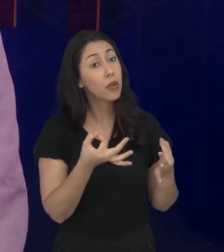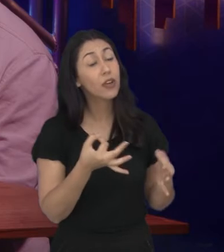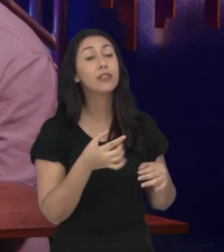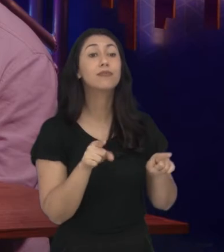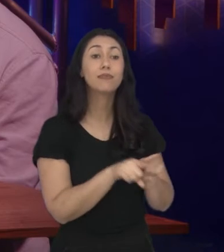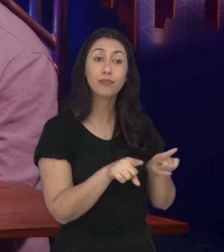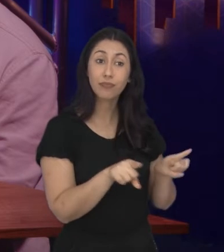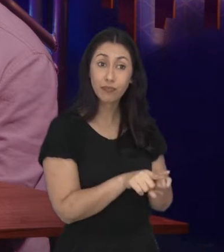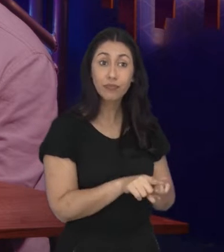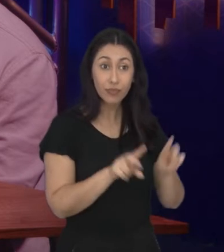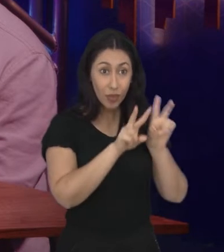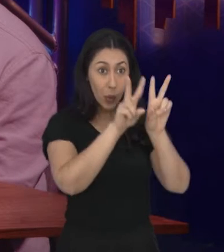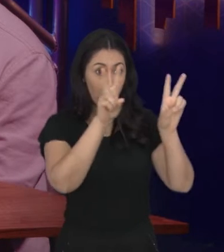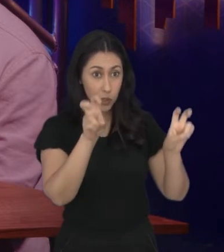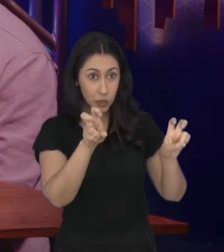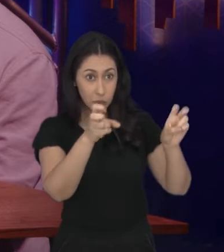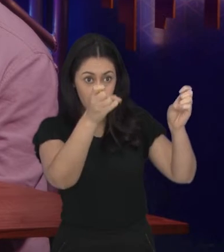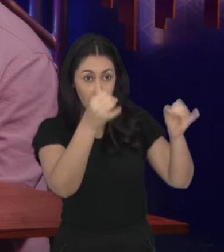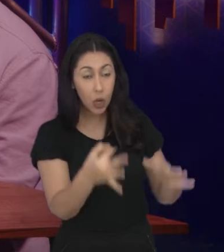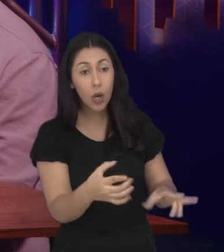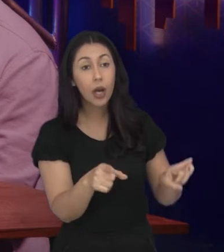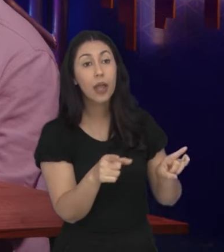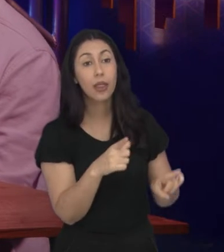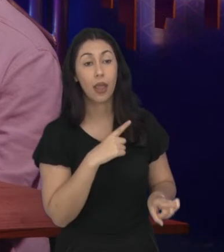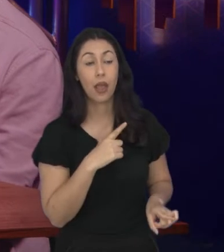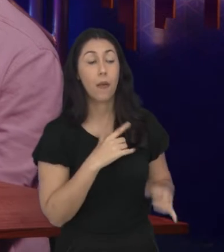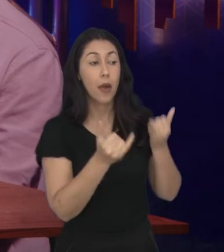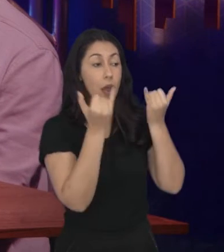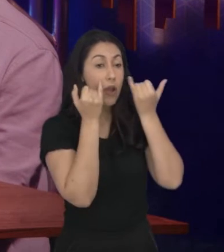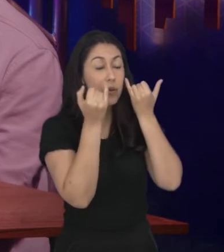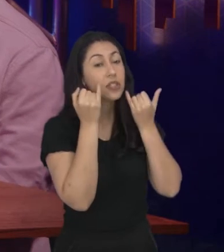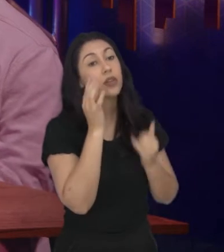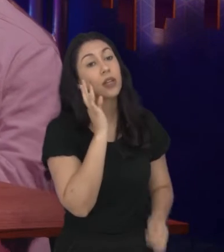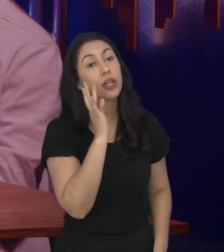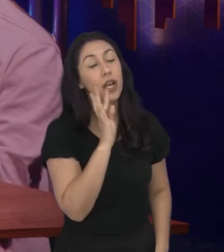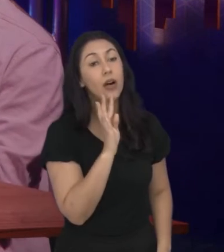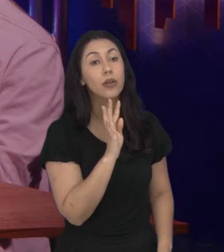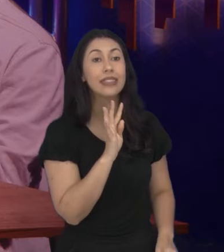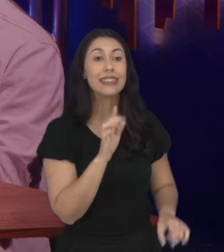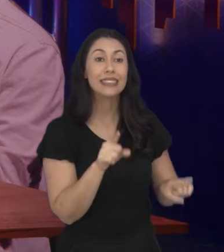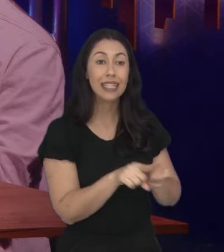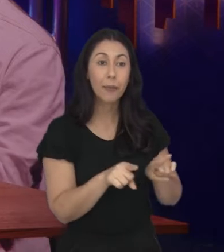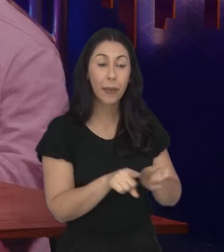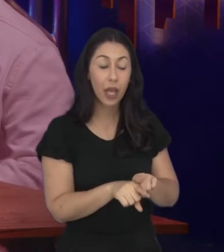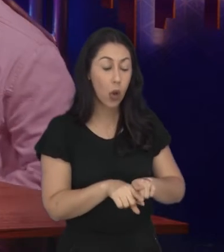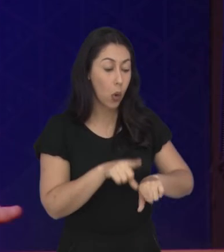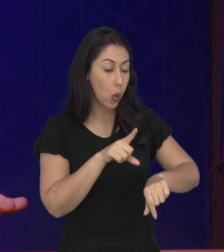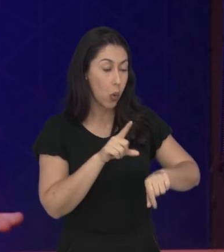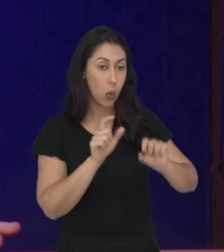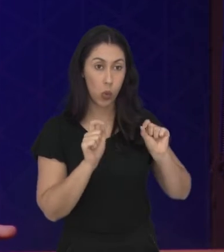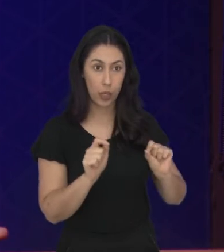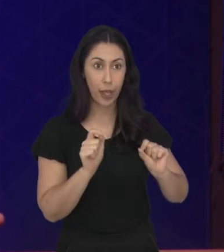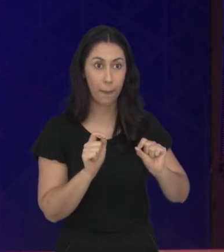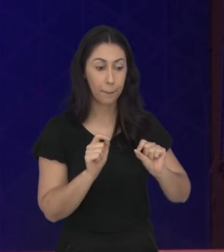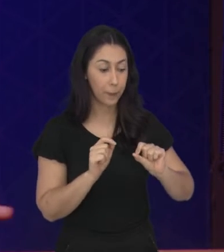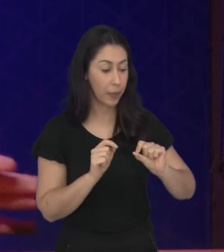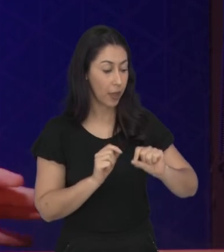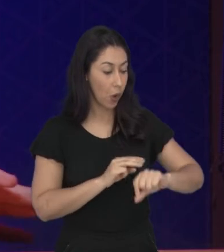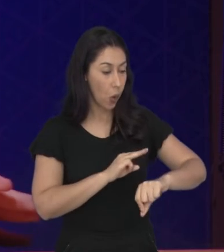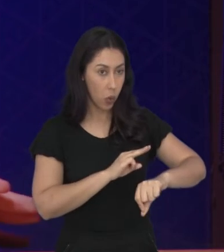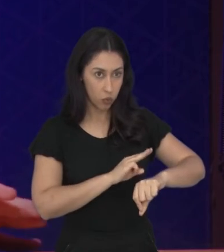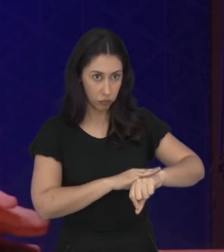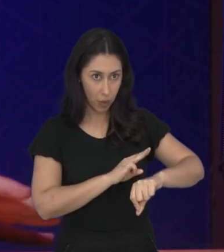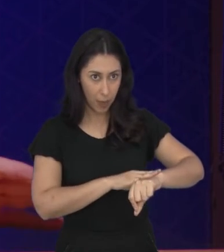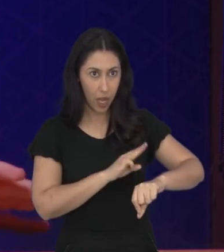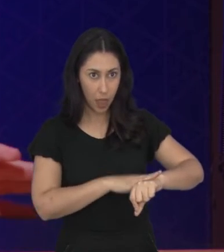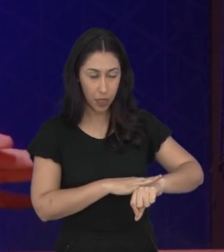Perfeito. E em relação a isso que você falou, Samuel, tem outra informação que é legal, que o cronótipo das pessoas muda ao longo do